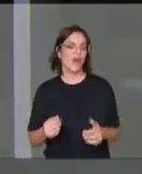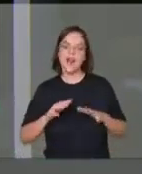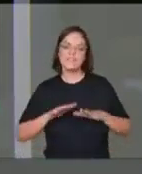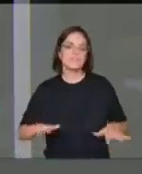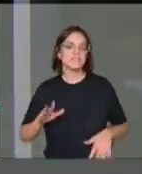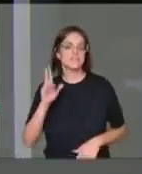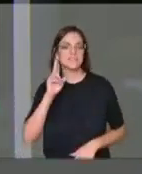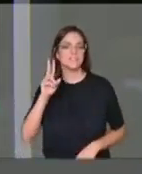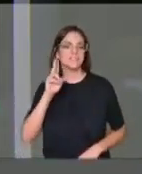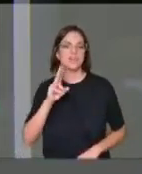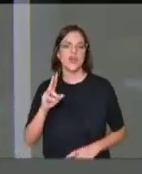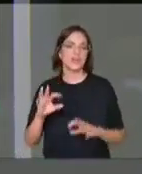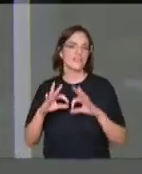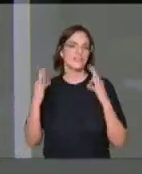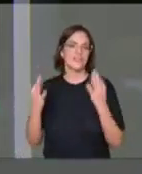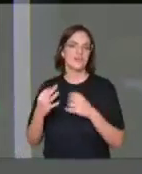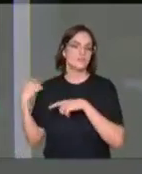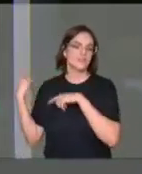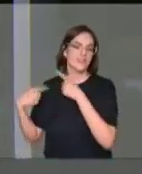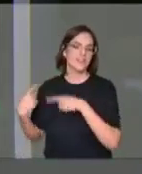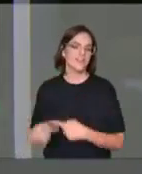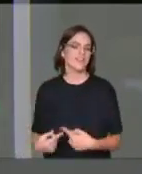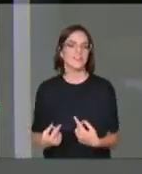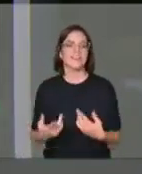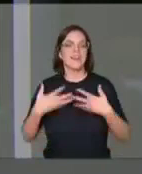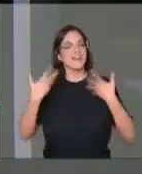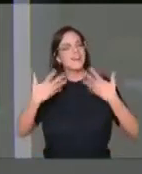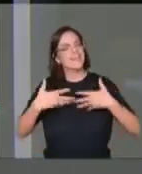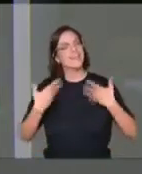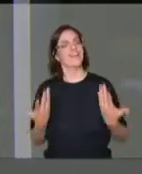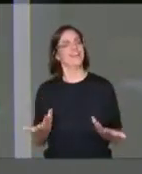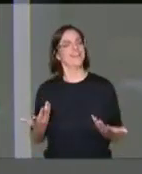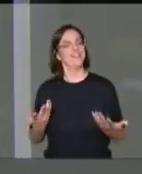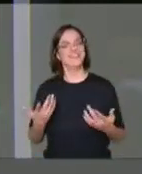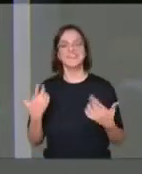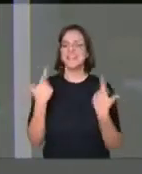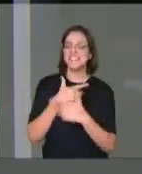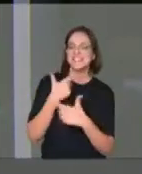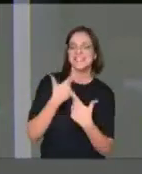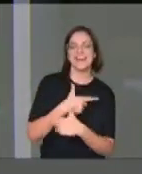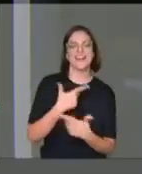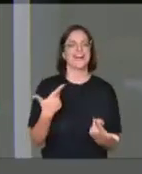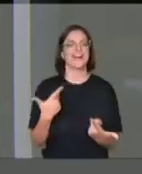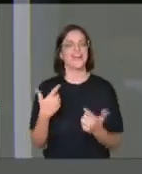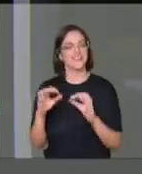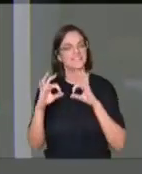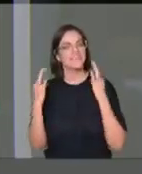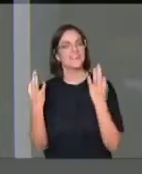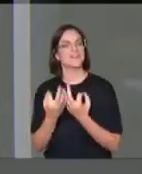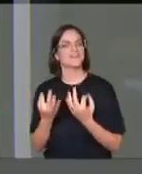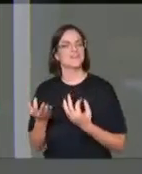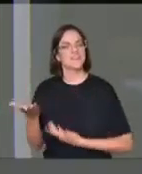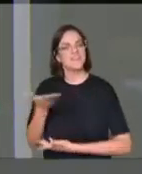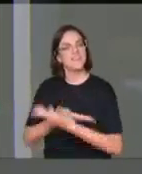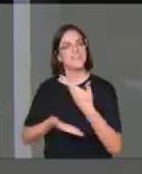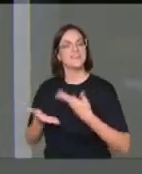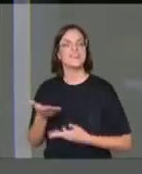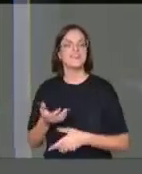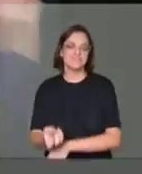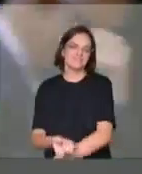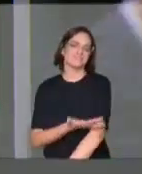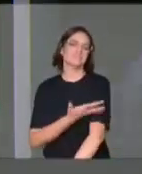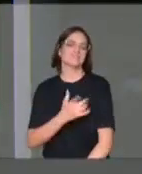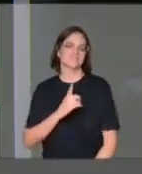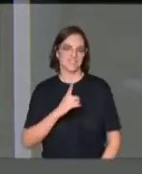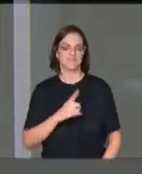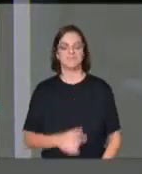nas nossas histórias perante ao Flamengo, histórias de muita alegria, histórias de muita risada, histórias familiares muito comoventes.